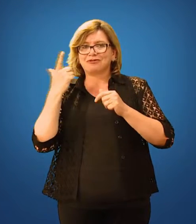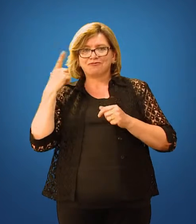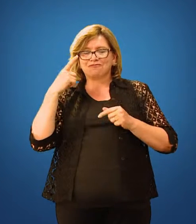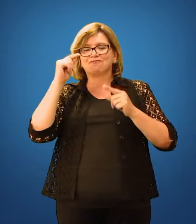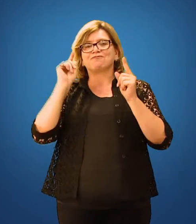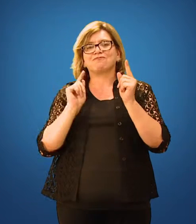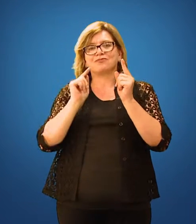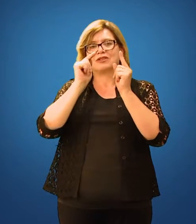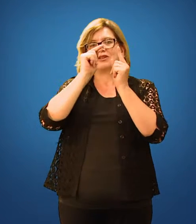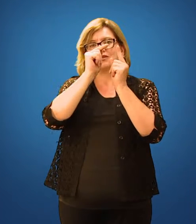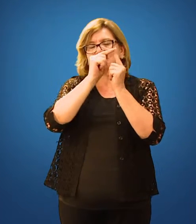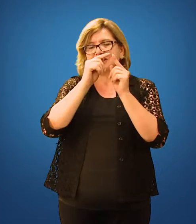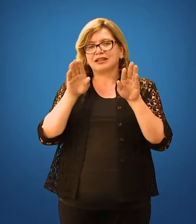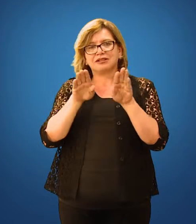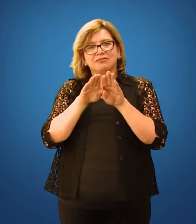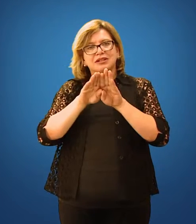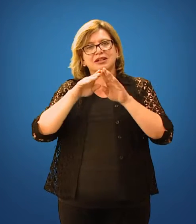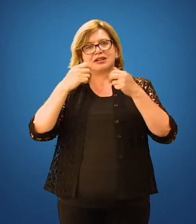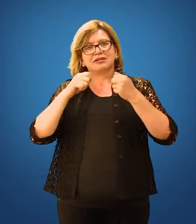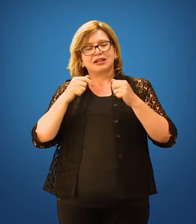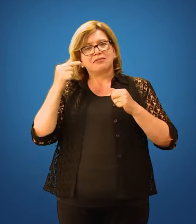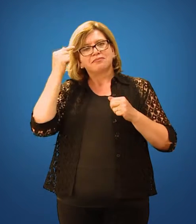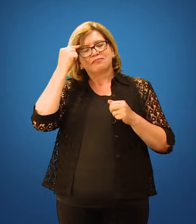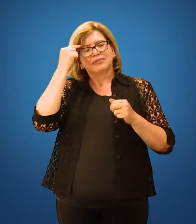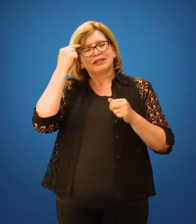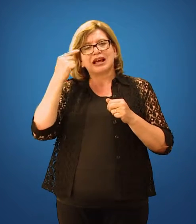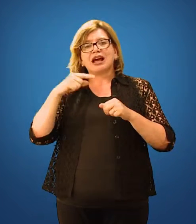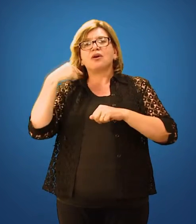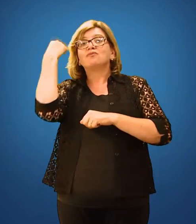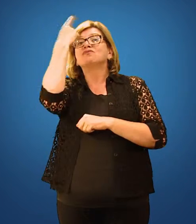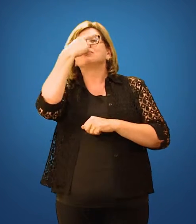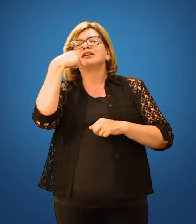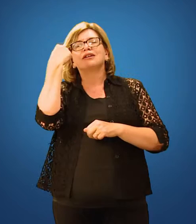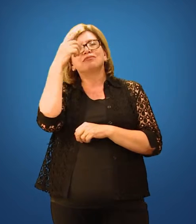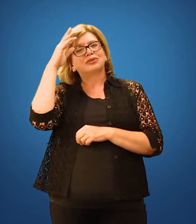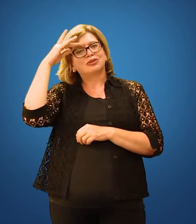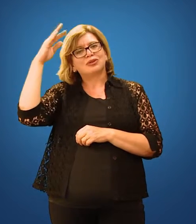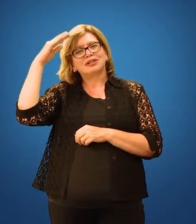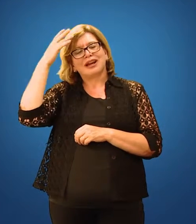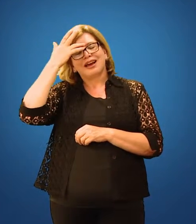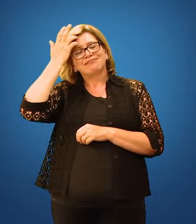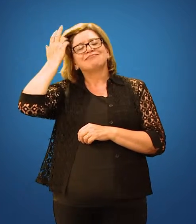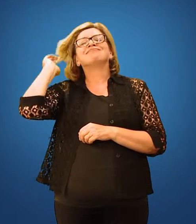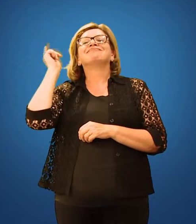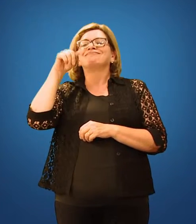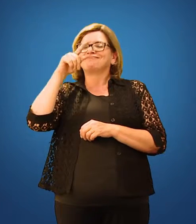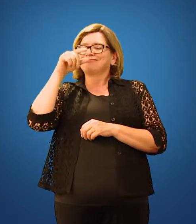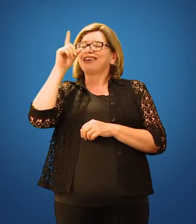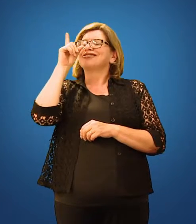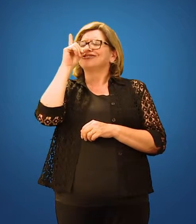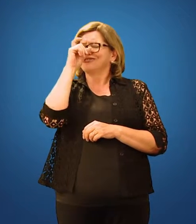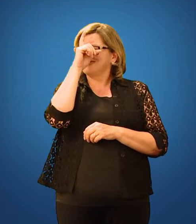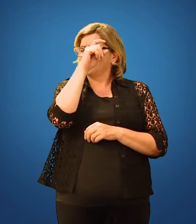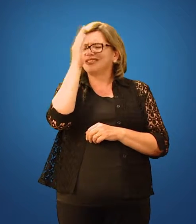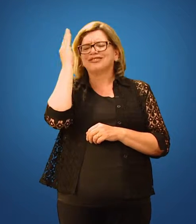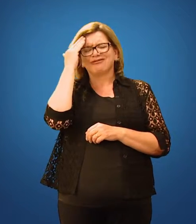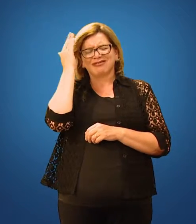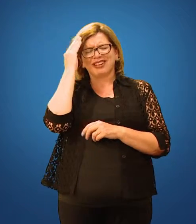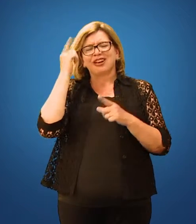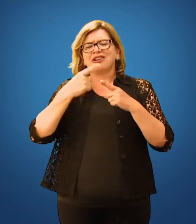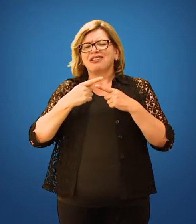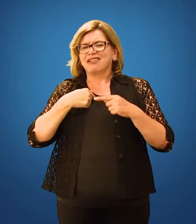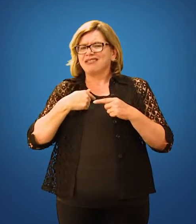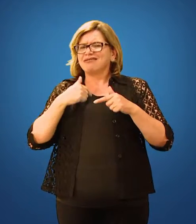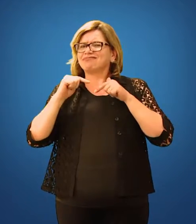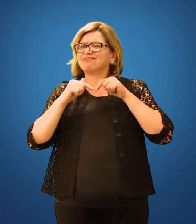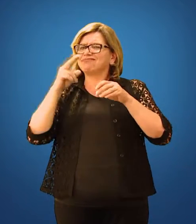objetivos. Também vou ter que pensar na organização do tempo para sonhar, e aí é bem difícil, eu sei exatamente disso, eu trabalho no núcleo de